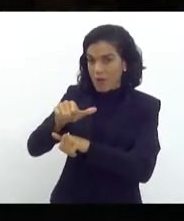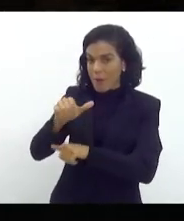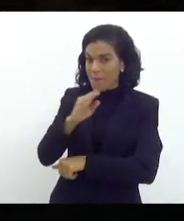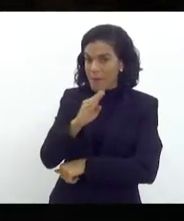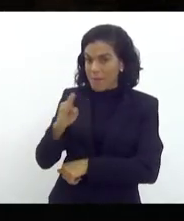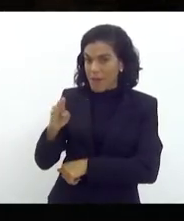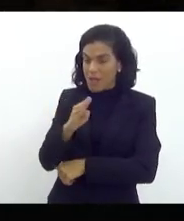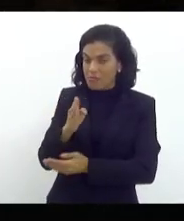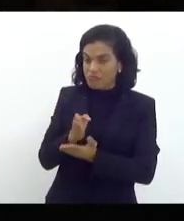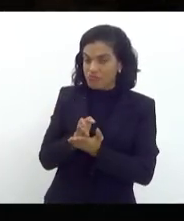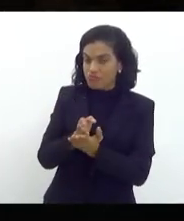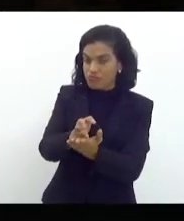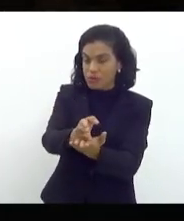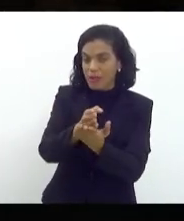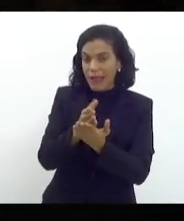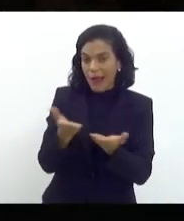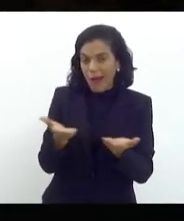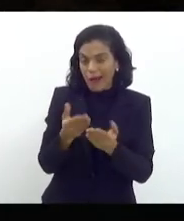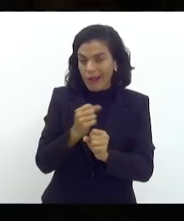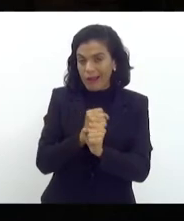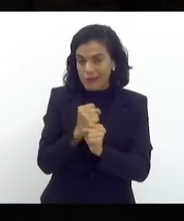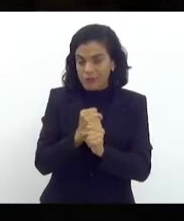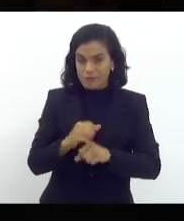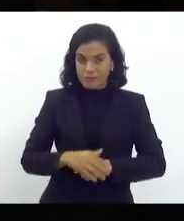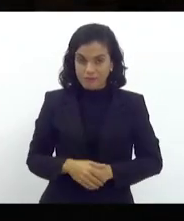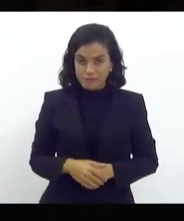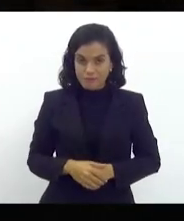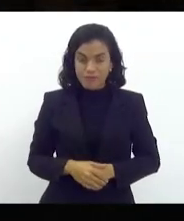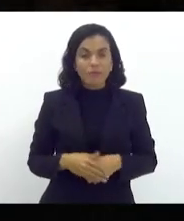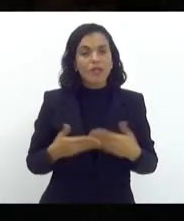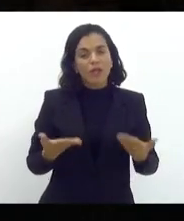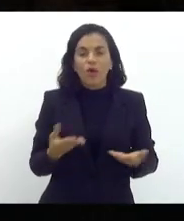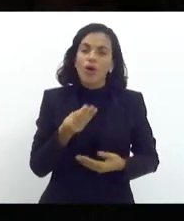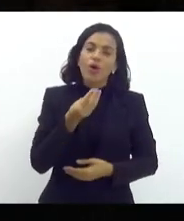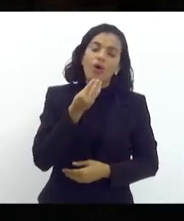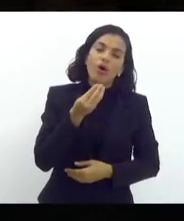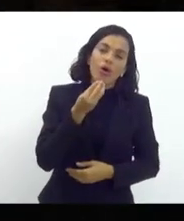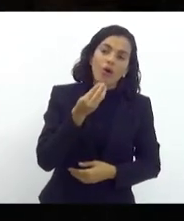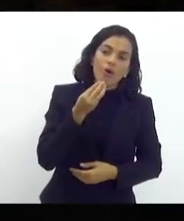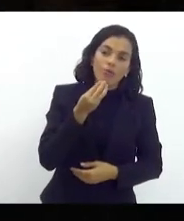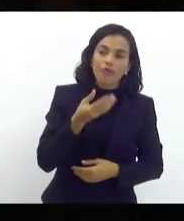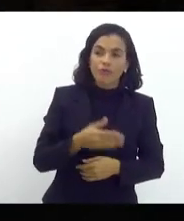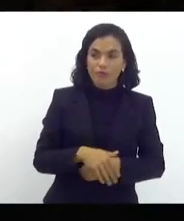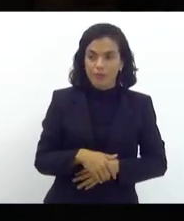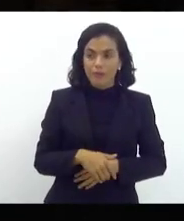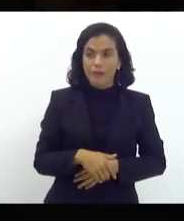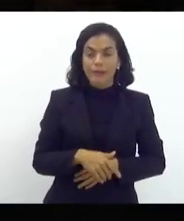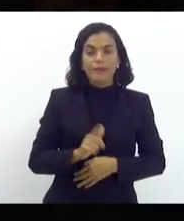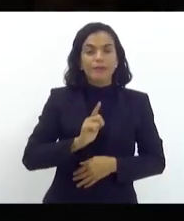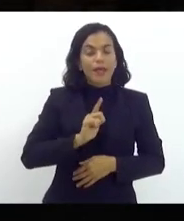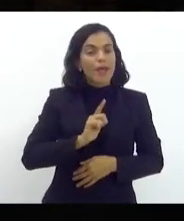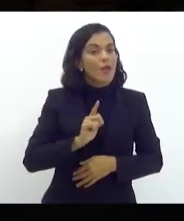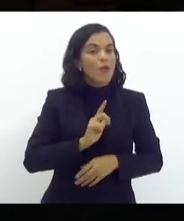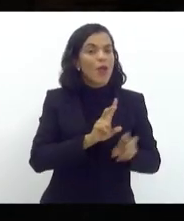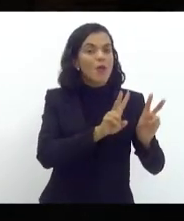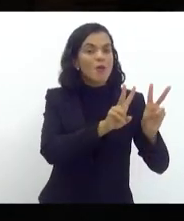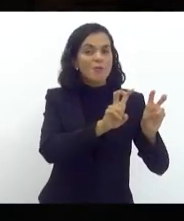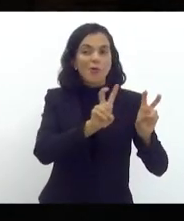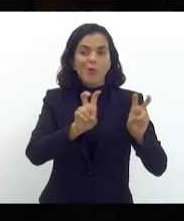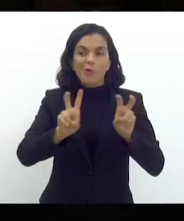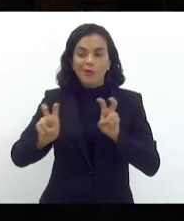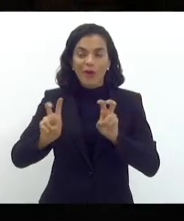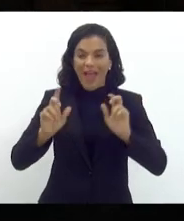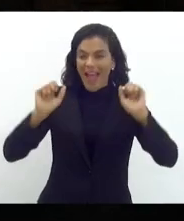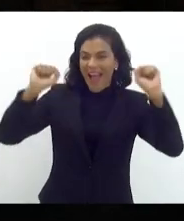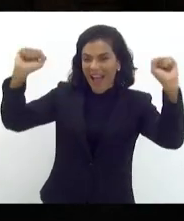perspectiva estável este ano evidentemente isso tem sido motivo de